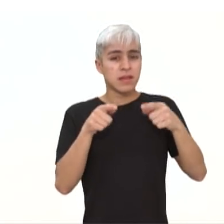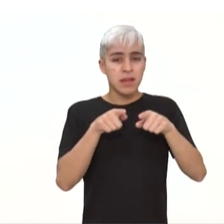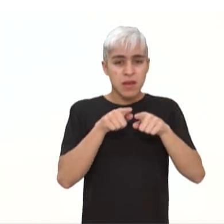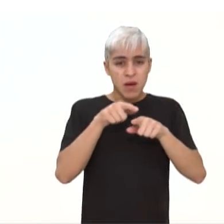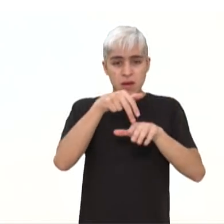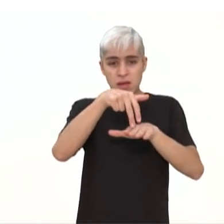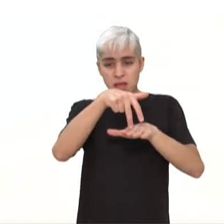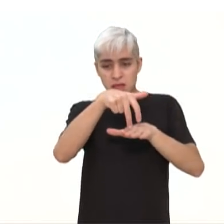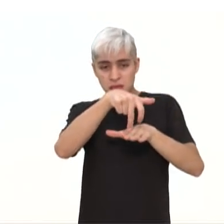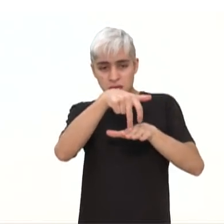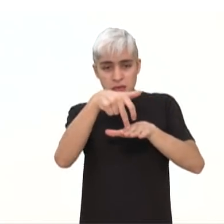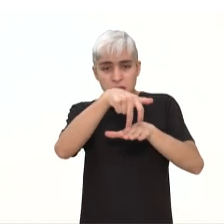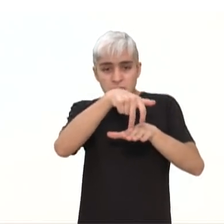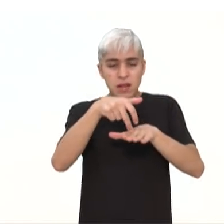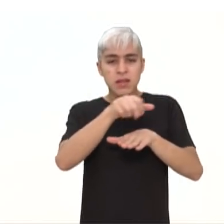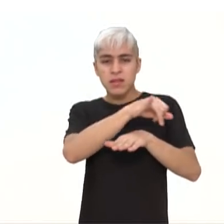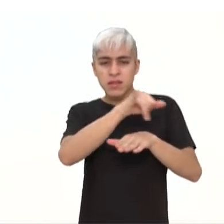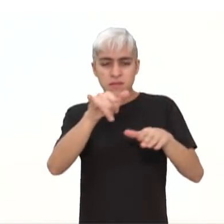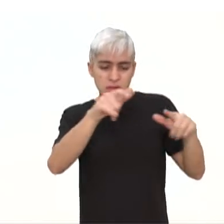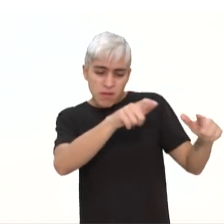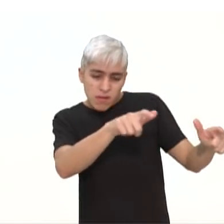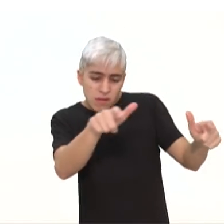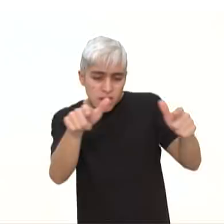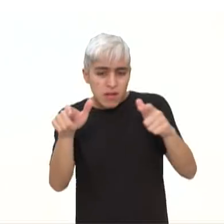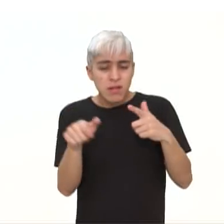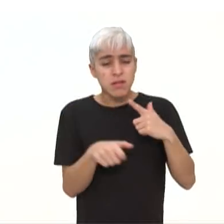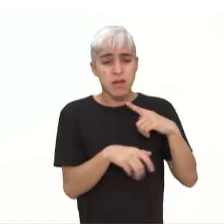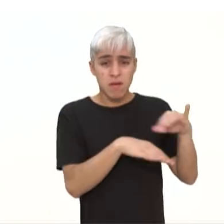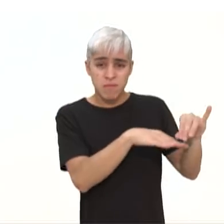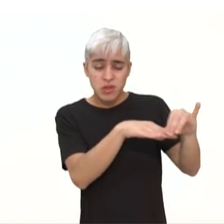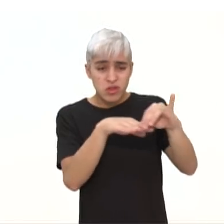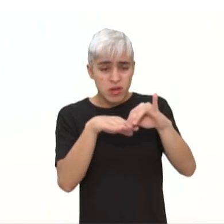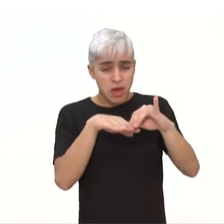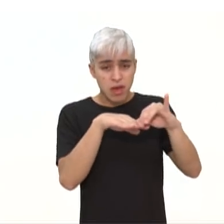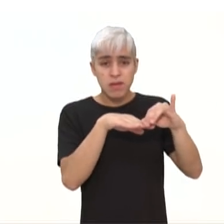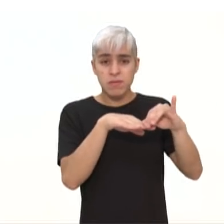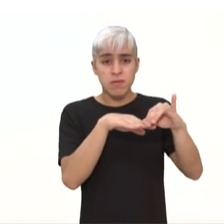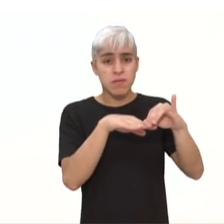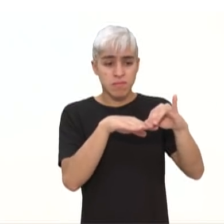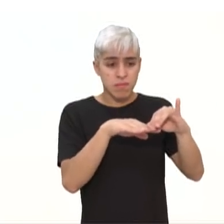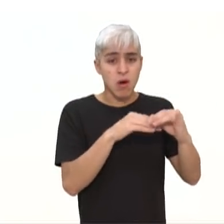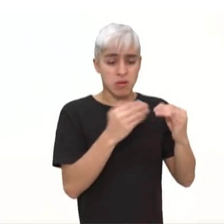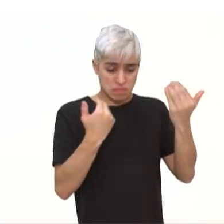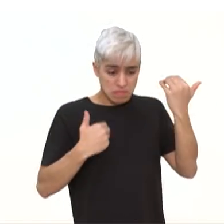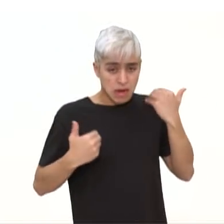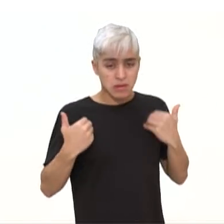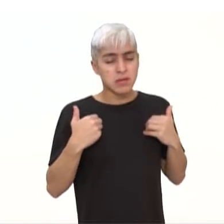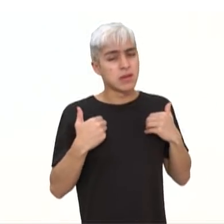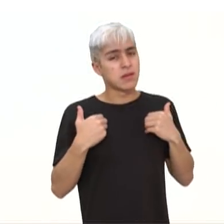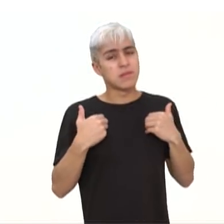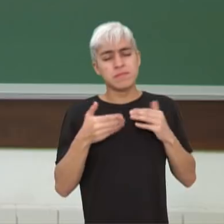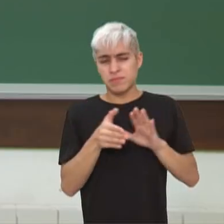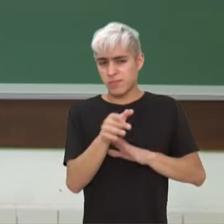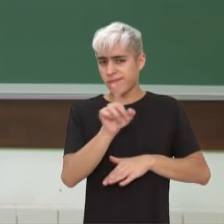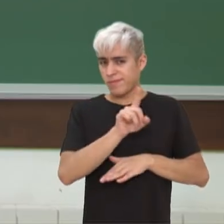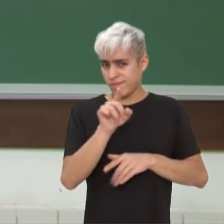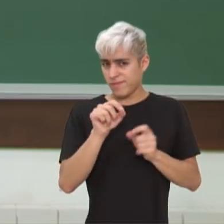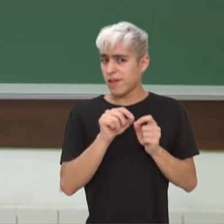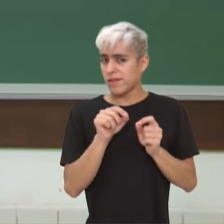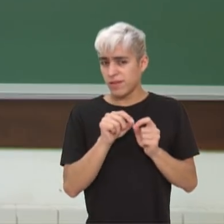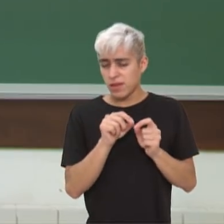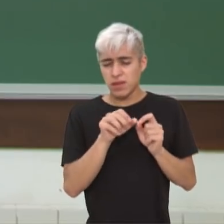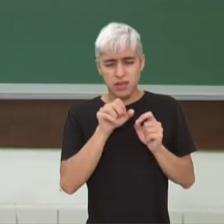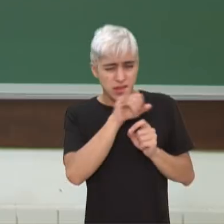você estiver num ambiente onde você note que tem alguns objetos que possam ali te machucar, eu não recomendo que você faça esse exercício.